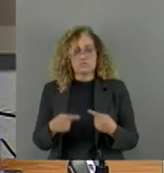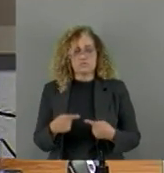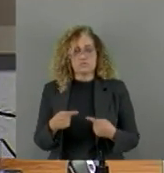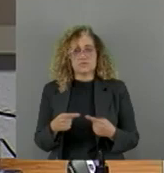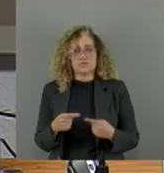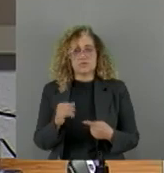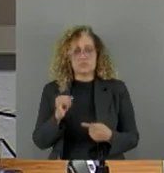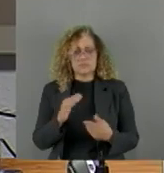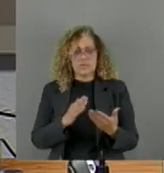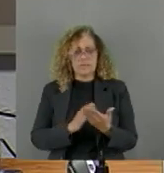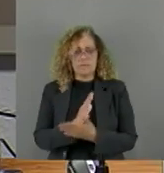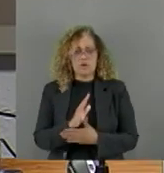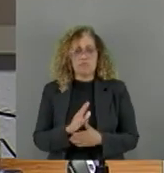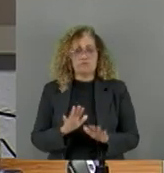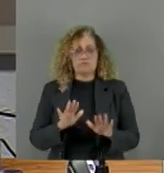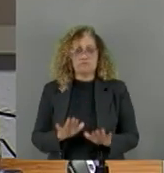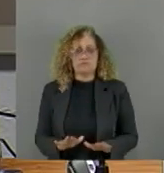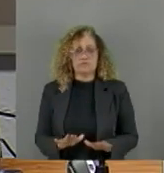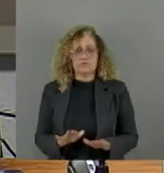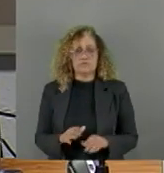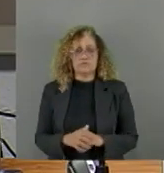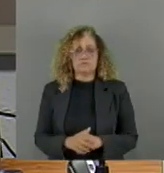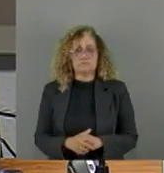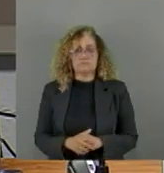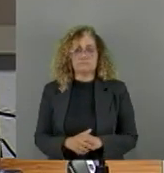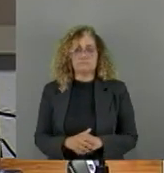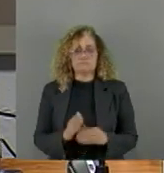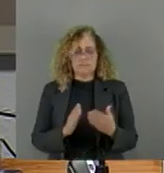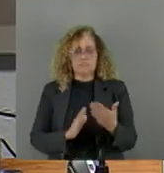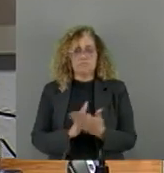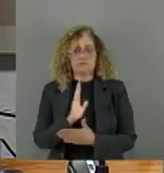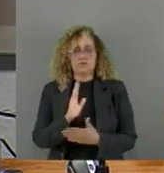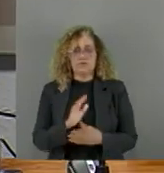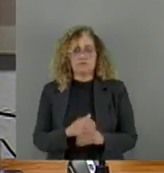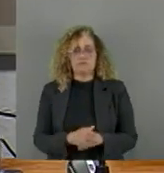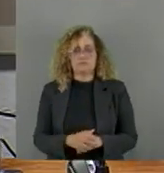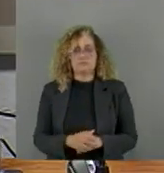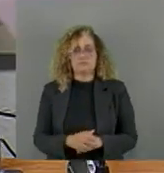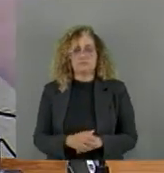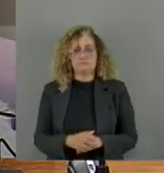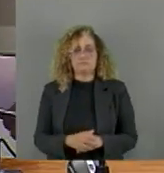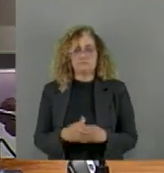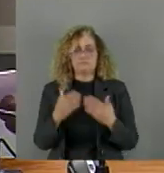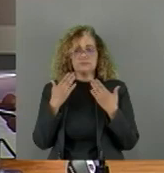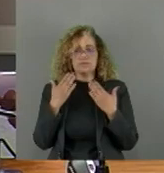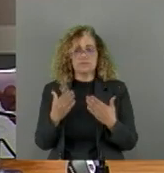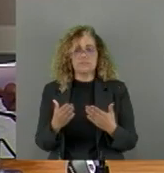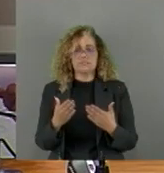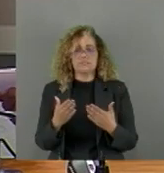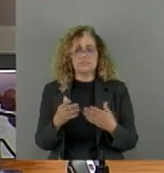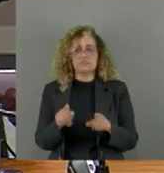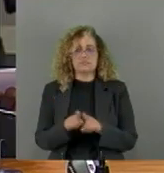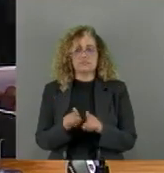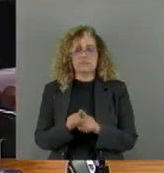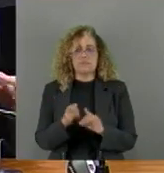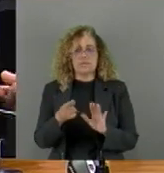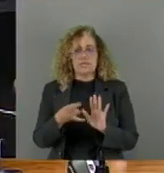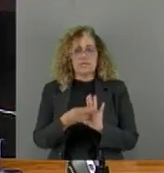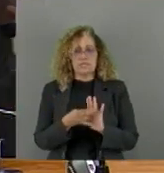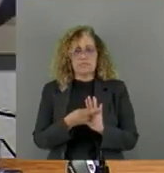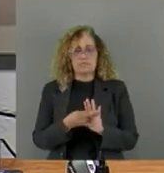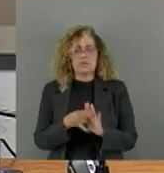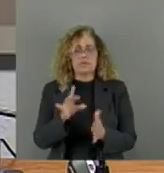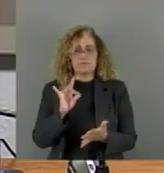que o aprovam queiram permanecer como se encontram. Aprovado. E aqui eu apresento oralmente o requerimento para a